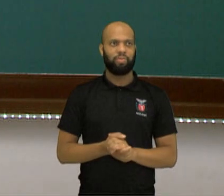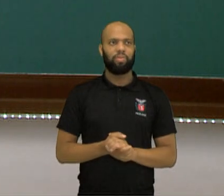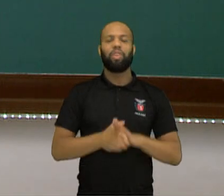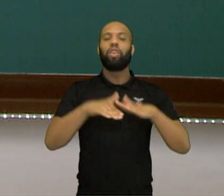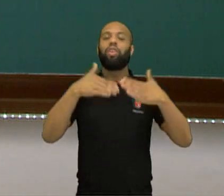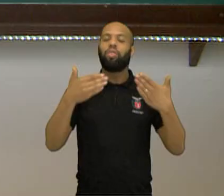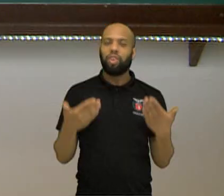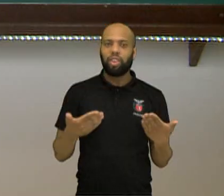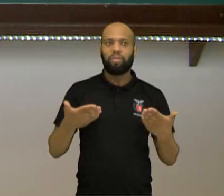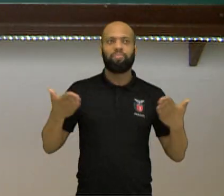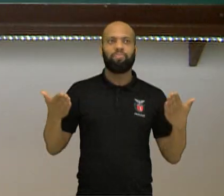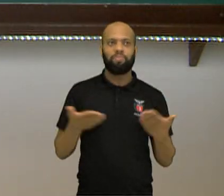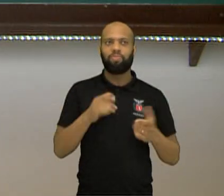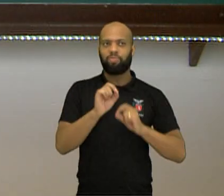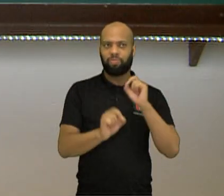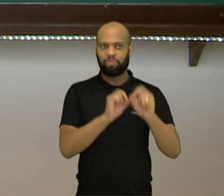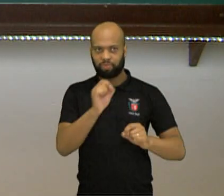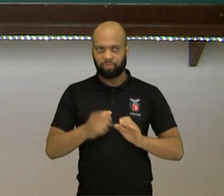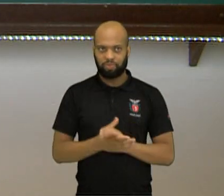Justamente,